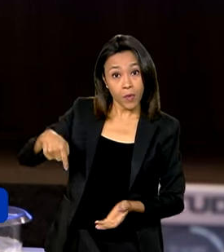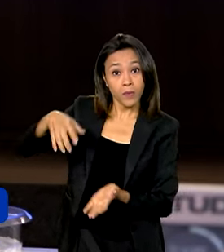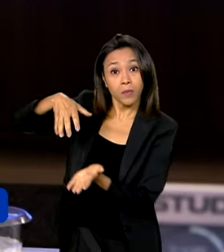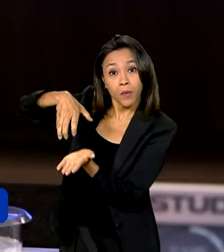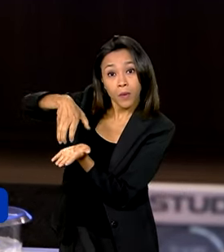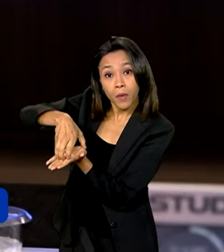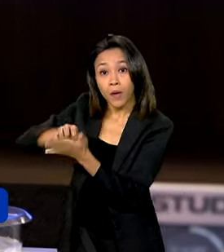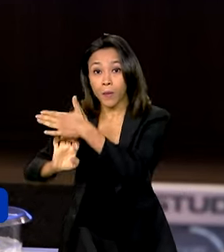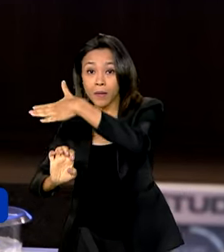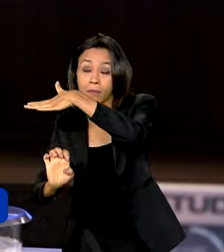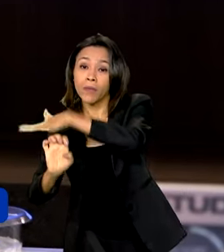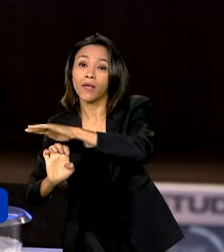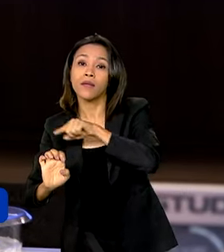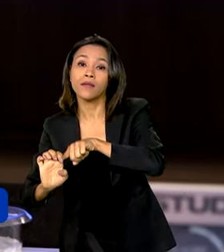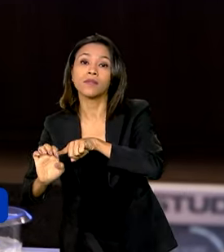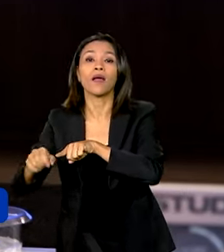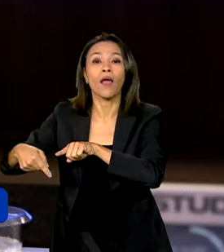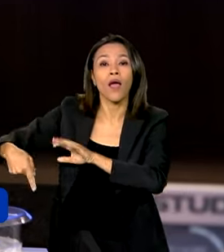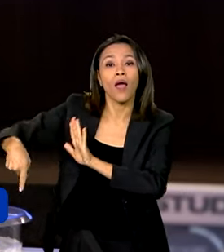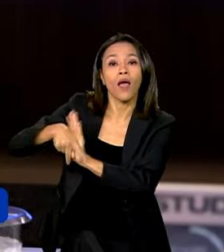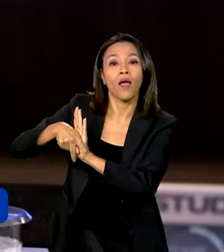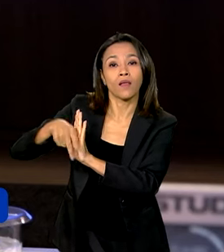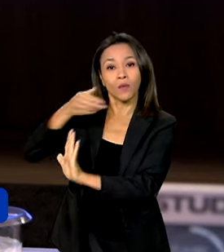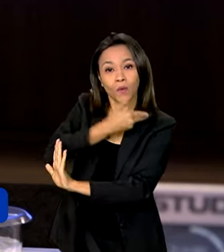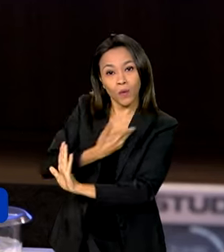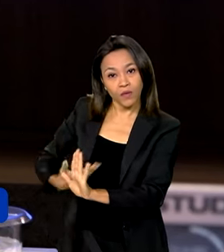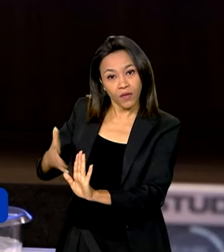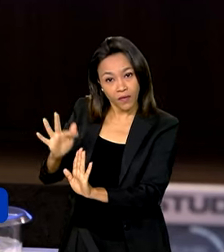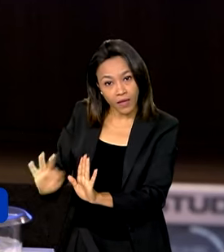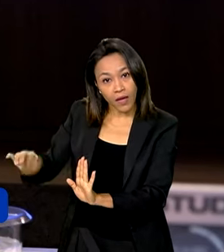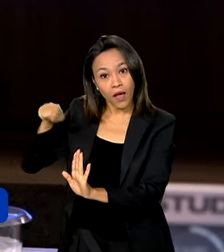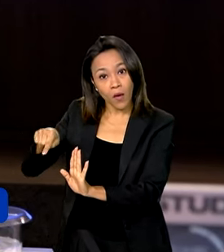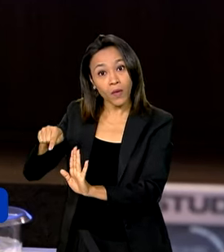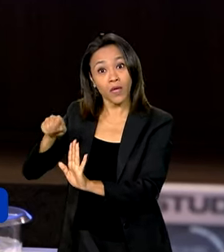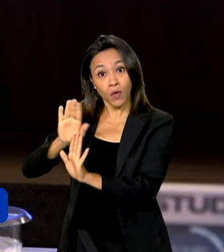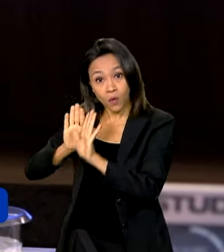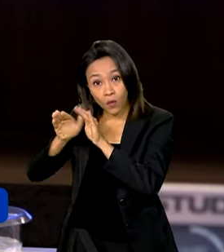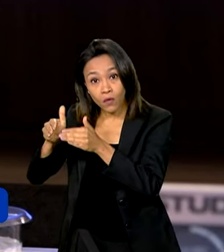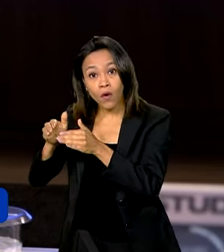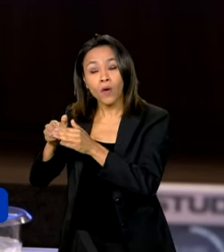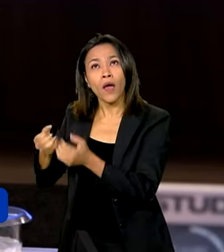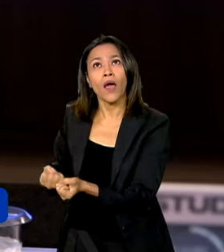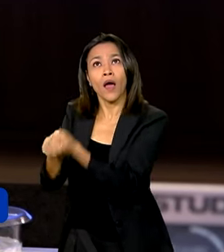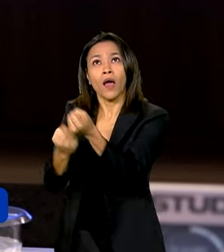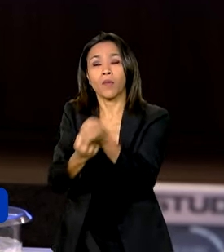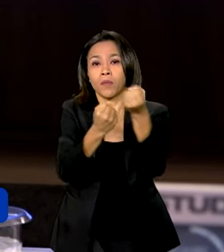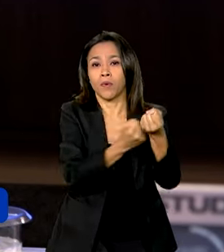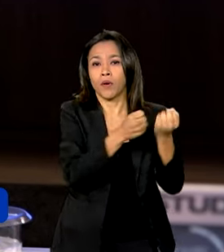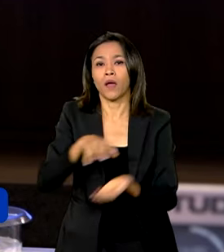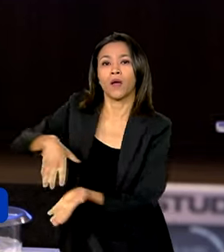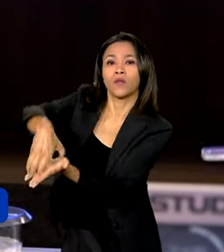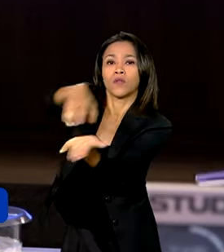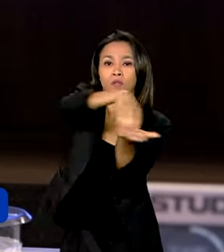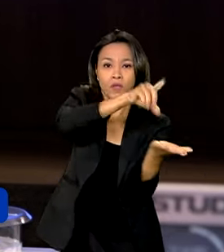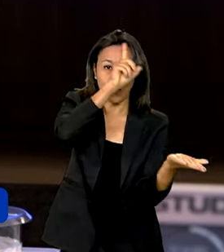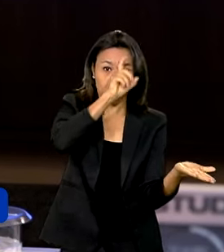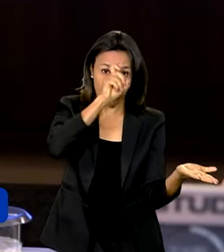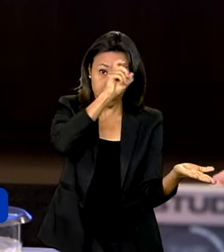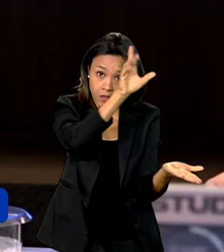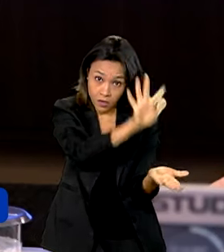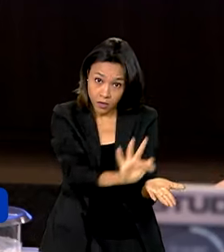e de voltada para os hospitais universitários e o próprio Grupo Hospitalar Conceição e a